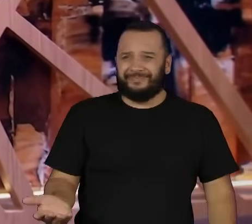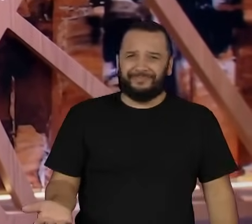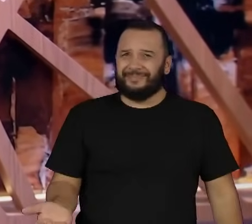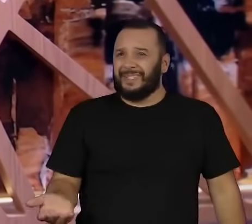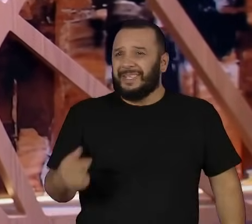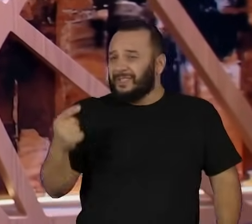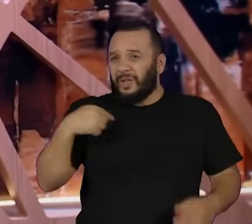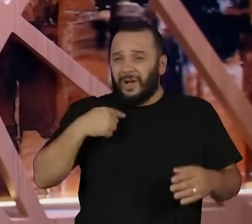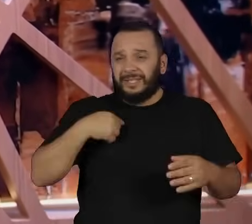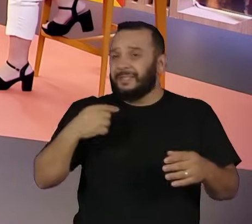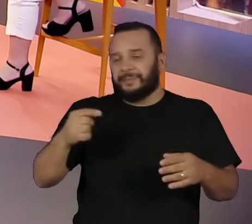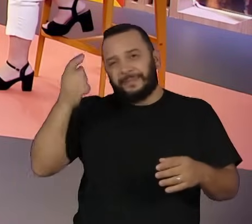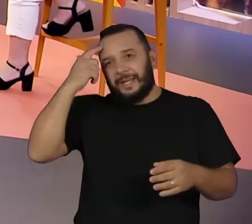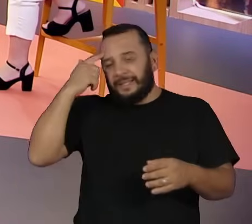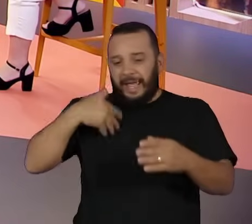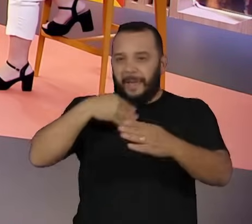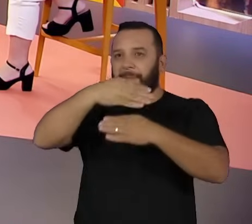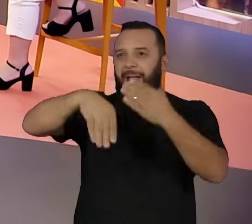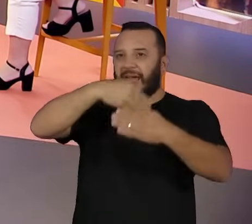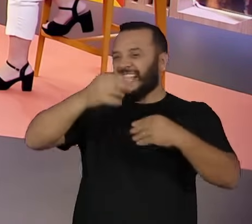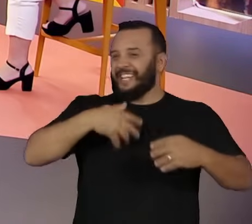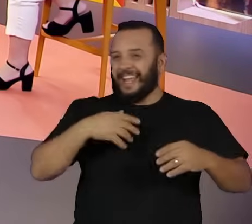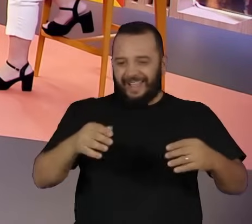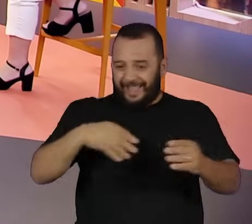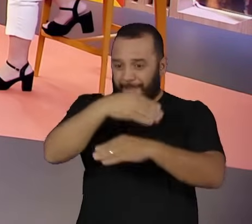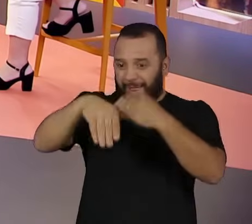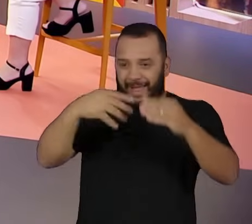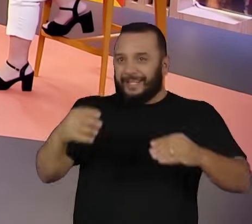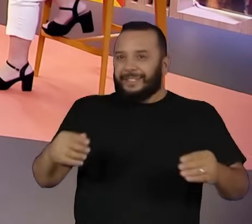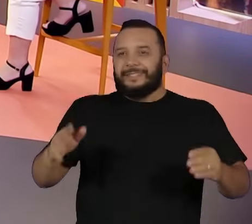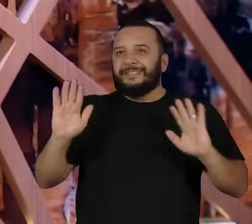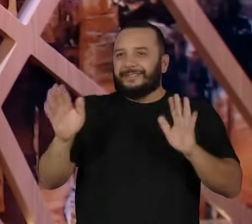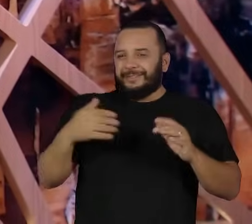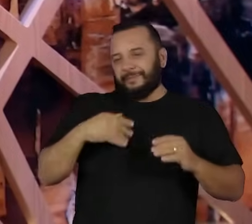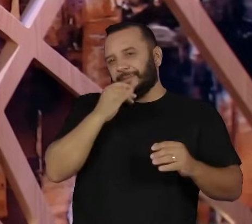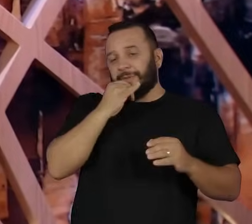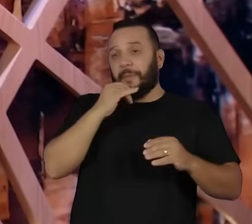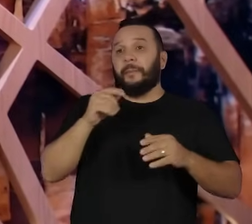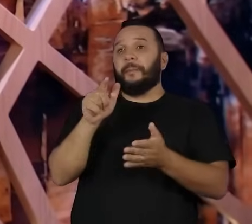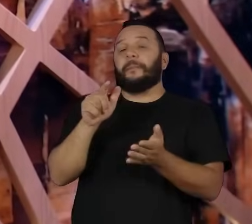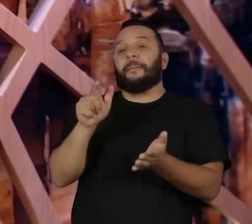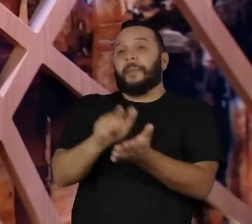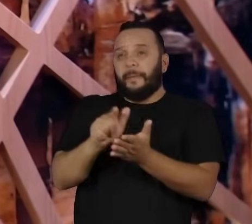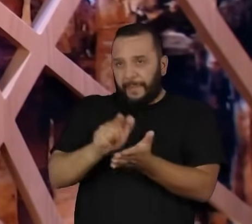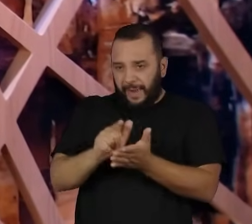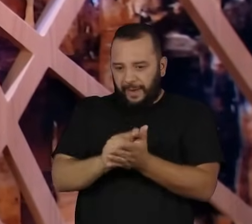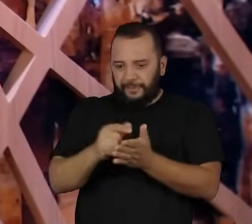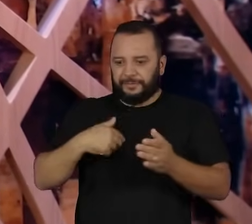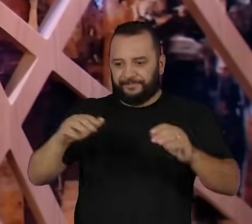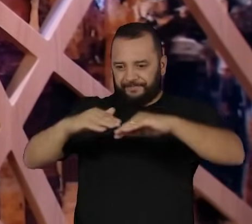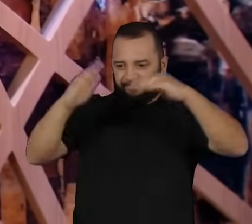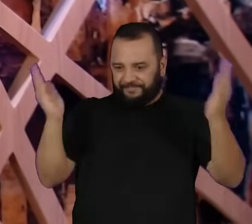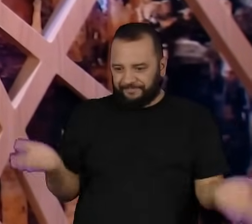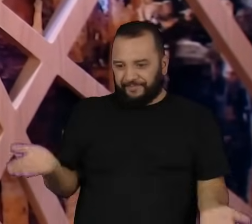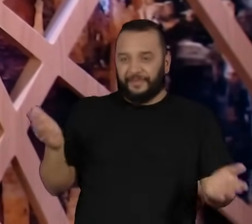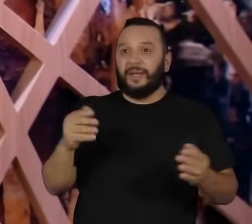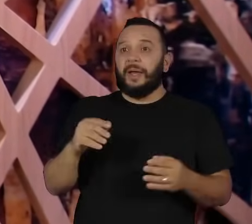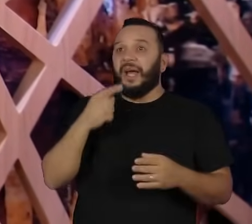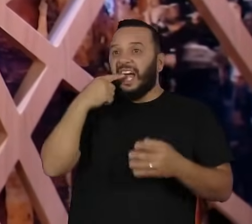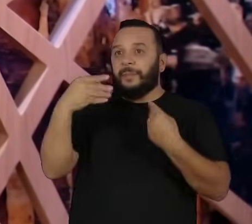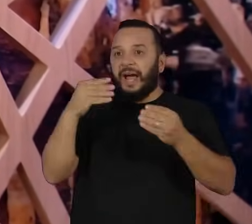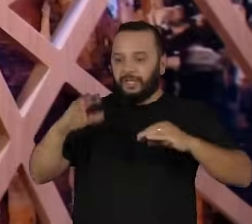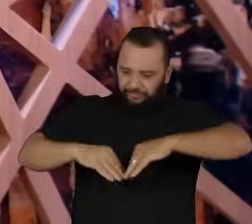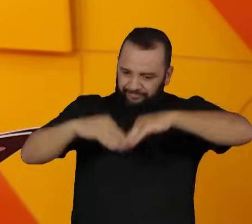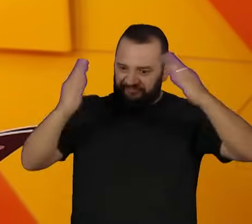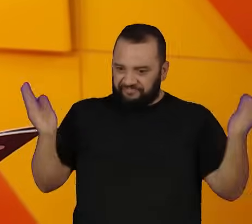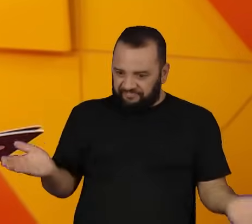para as embalagens daquilo que chega na nossa casa. Não olha. Quando chega a embalagem em papelão, depois você tira o plástico, depois você tira o outro papelão, depois você tira o